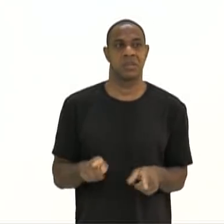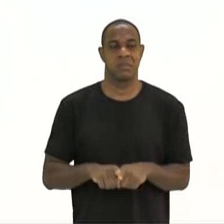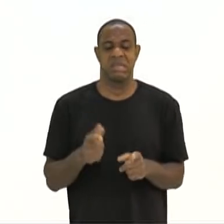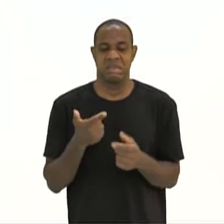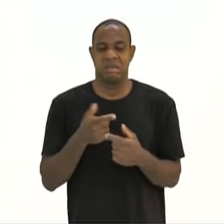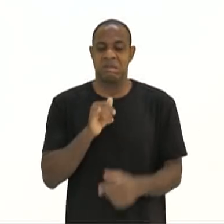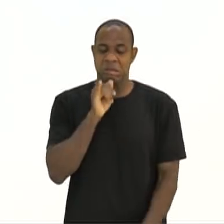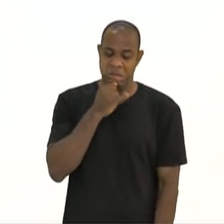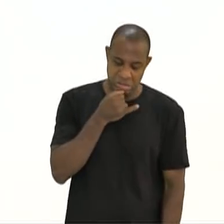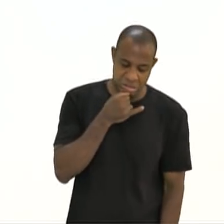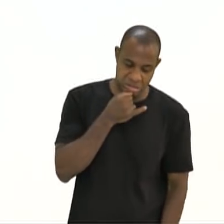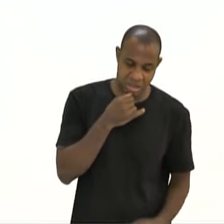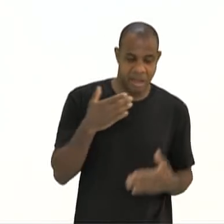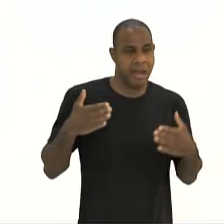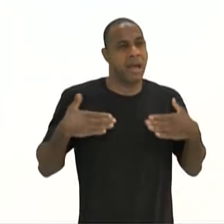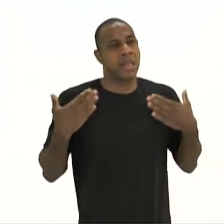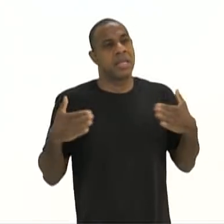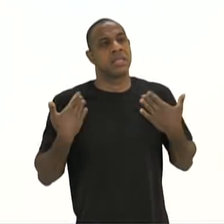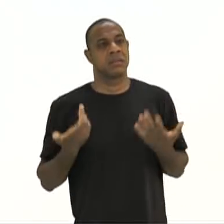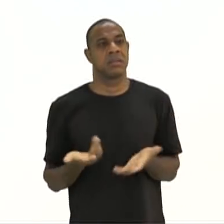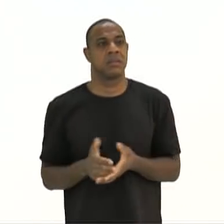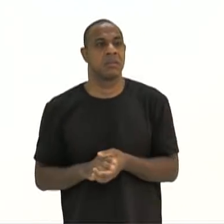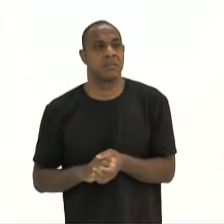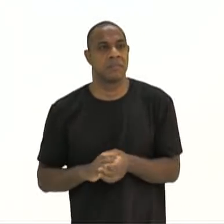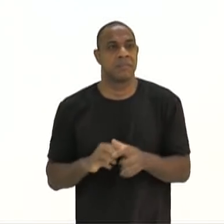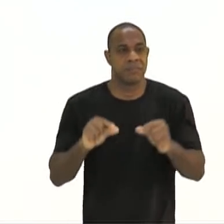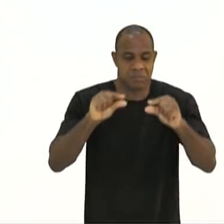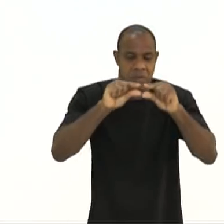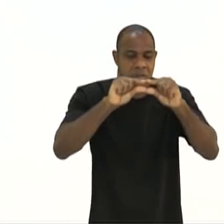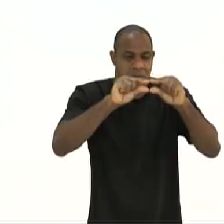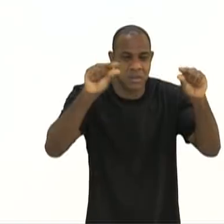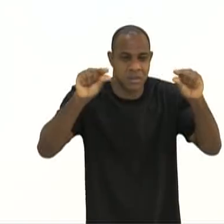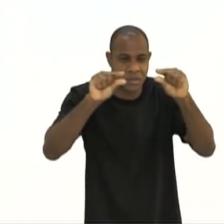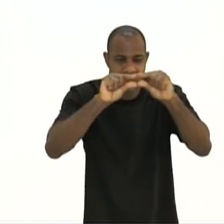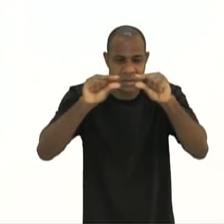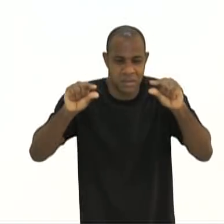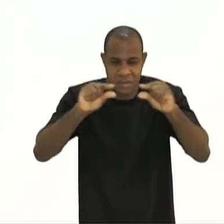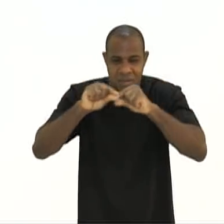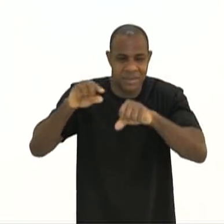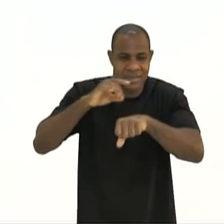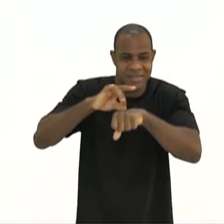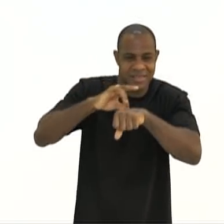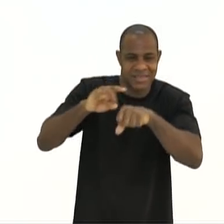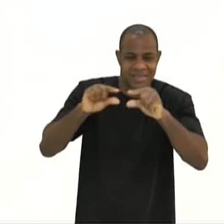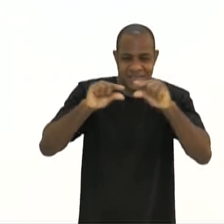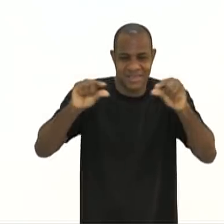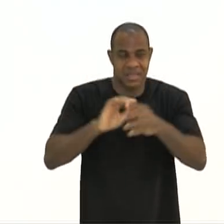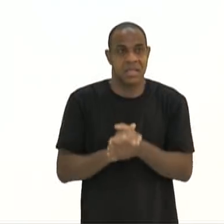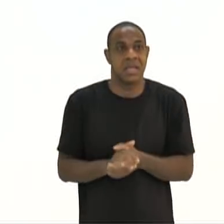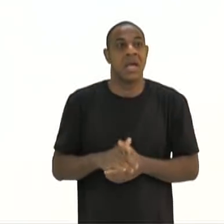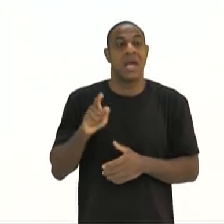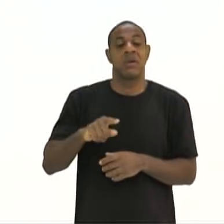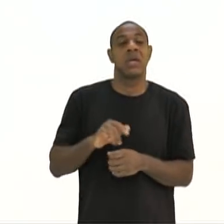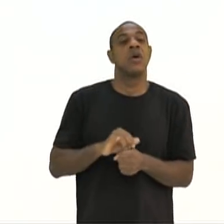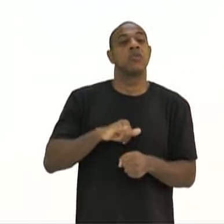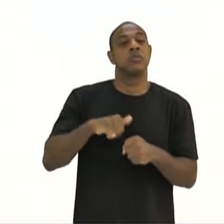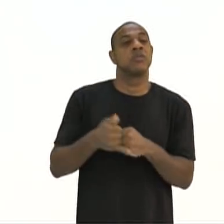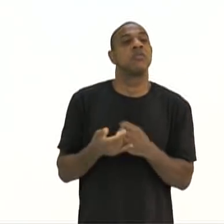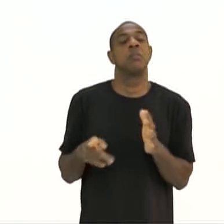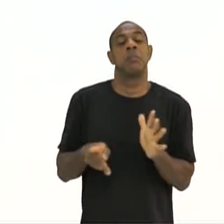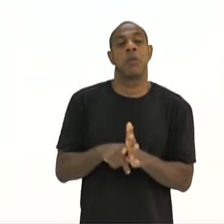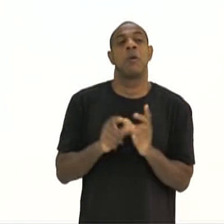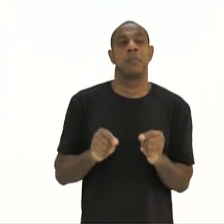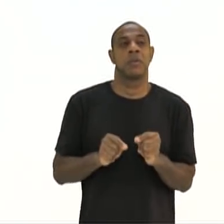tristeza e alegria estão escritas com letra maiúscula. Então, são sentimentos que se tornam substantivos próprios porque